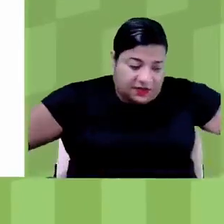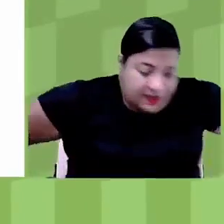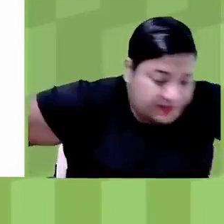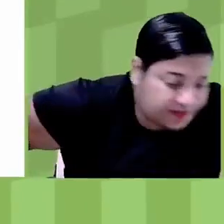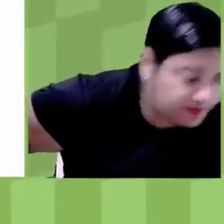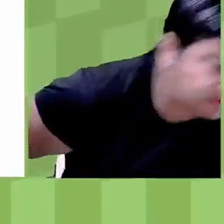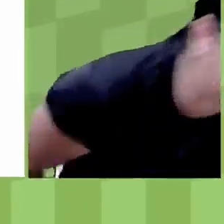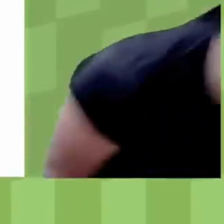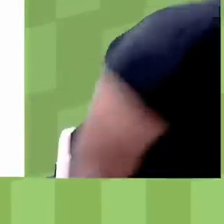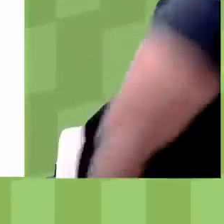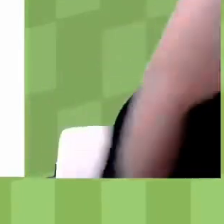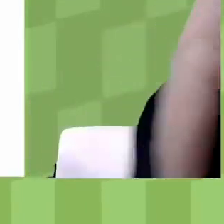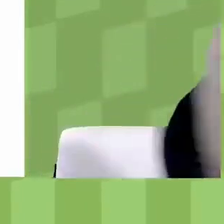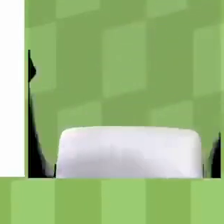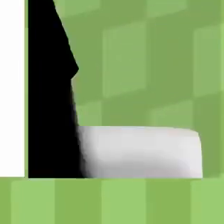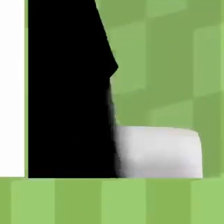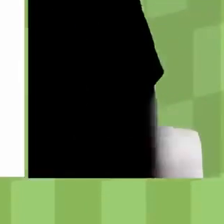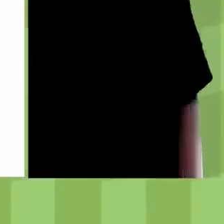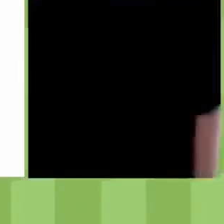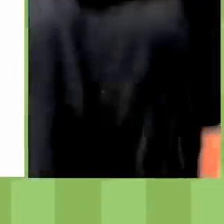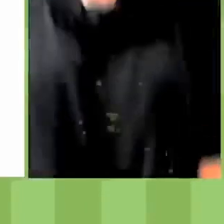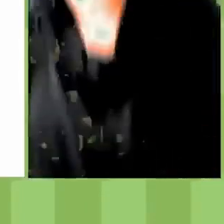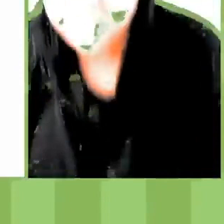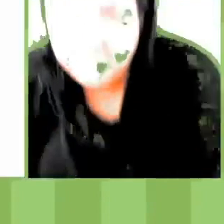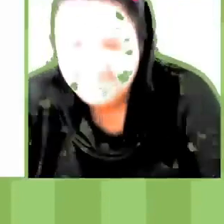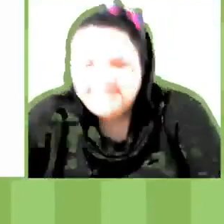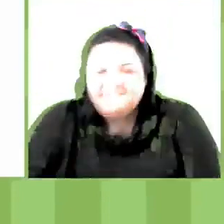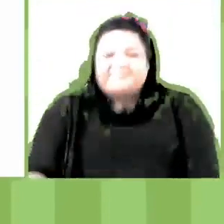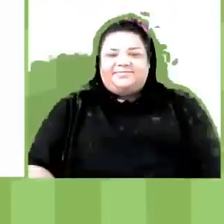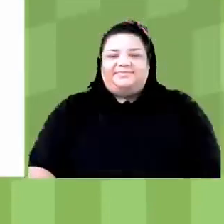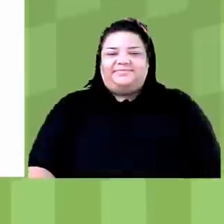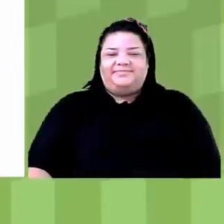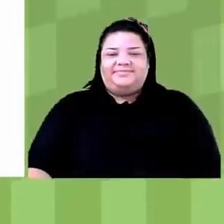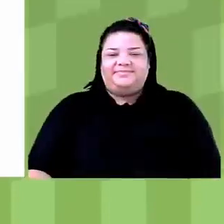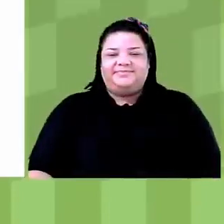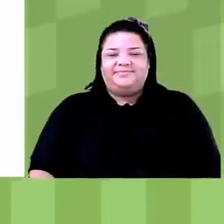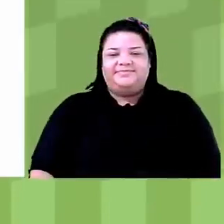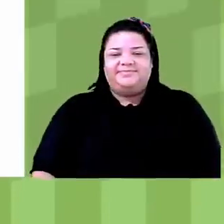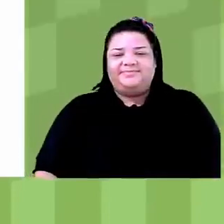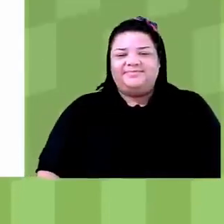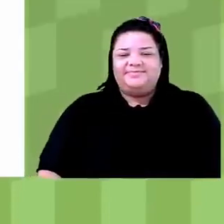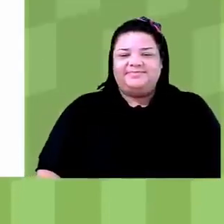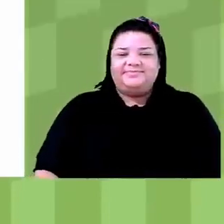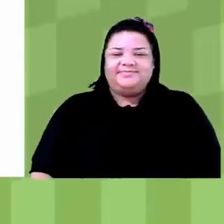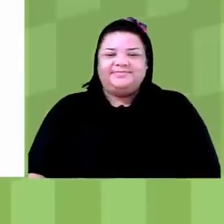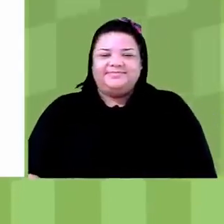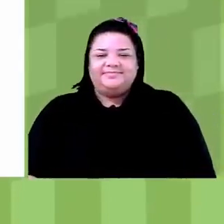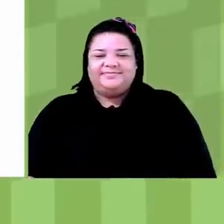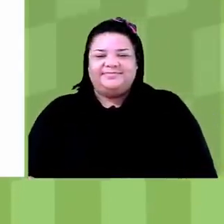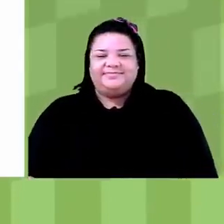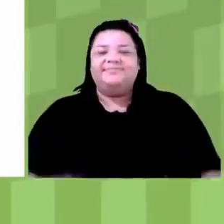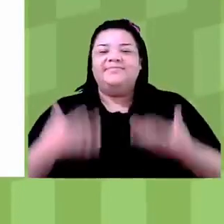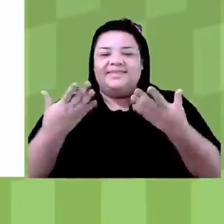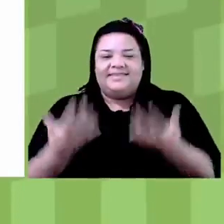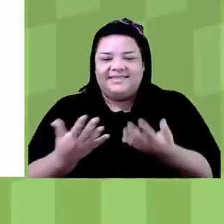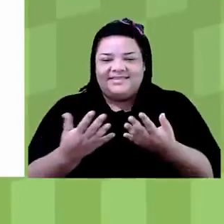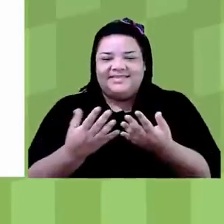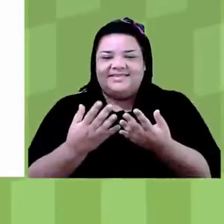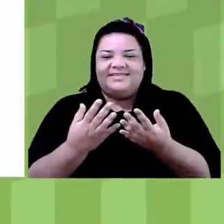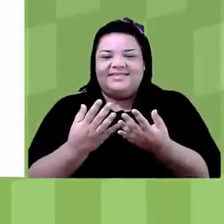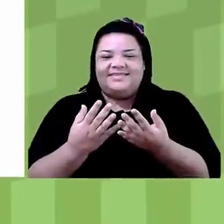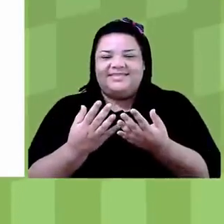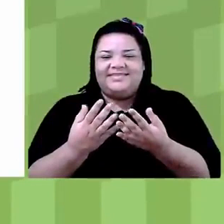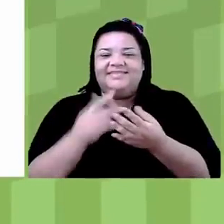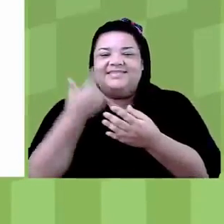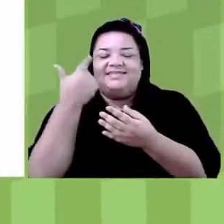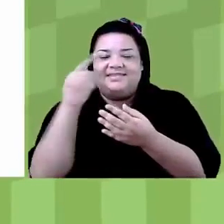capturaram aqui dentro desse gelo, dá para ver, microbolhas que, à medida que os flocos de neve ao longo